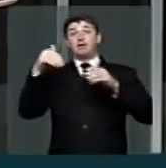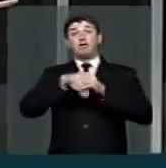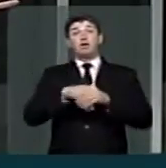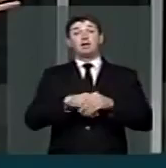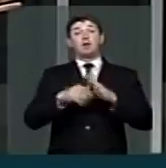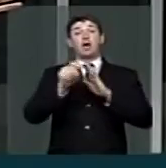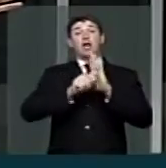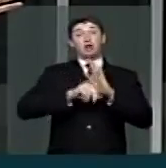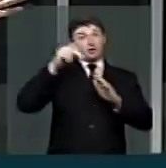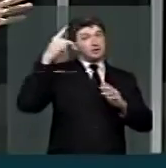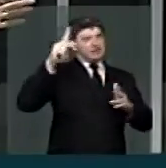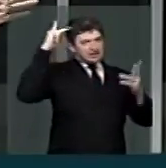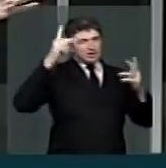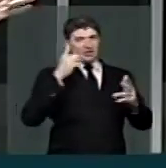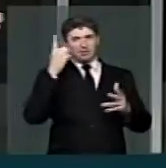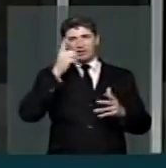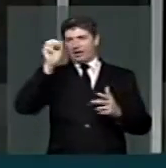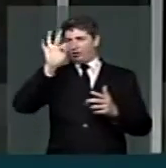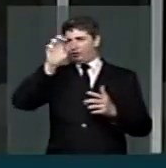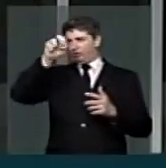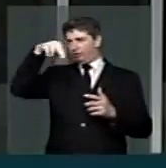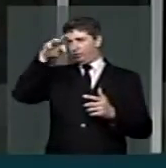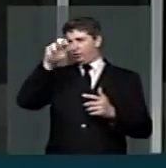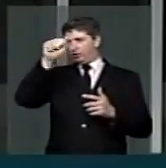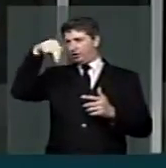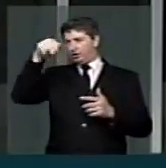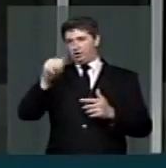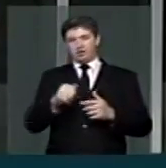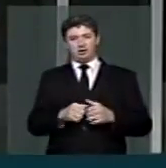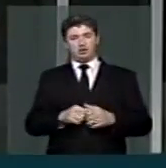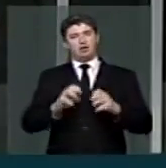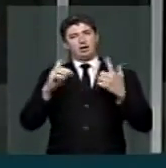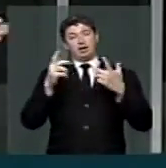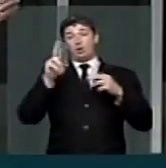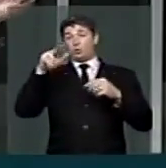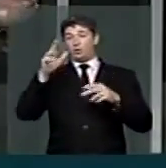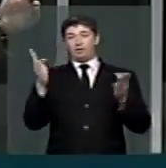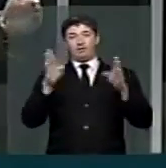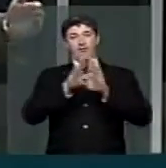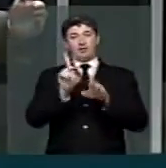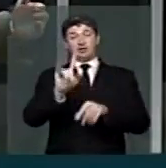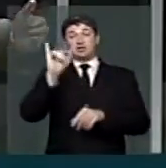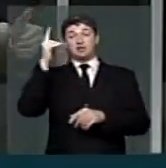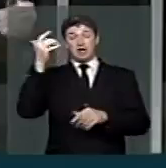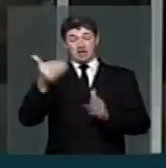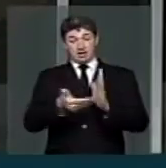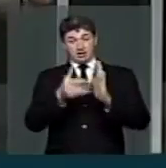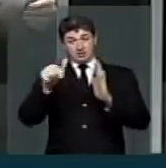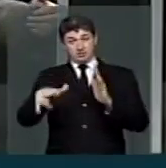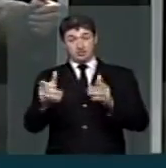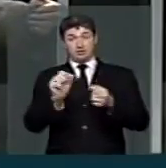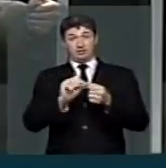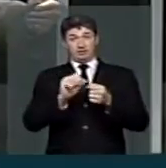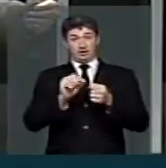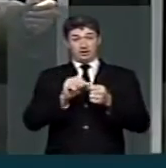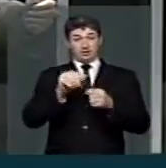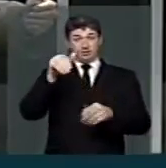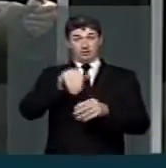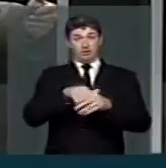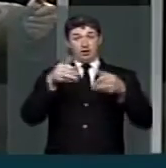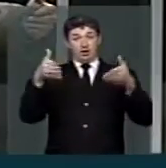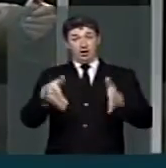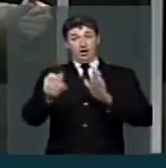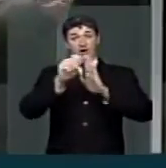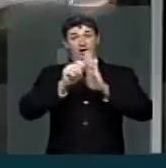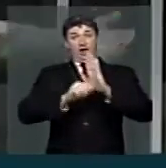Fontana. Evidente que as portas jamais se fecharão se a Câmara quiser colocar em votação este